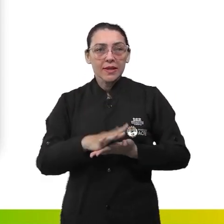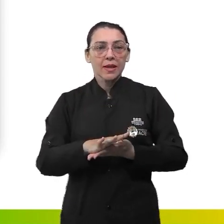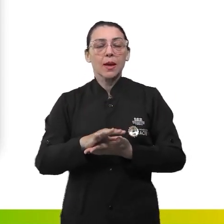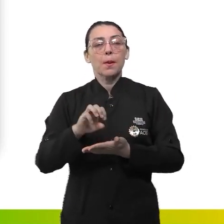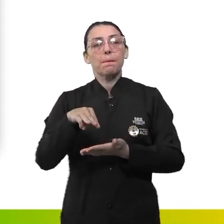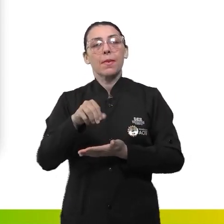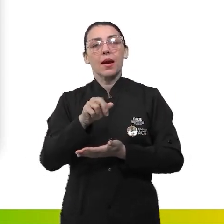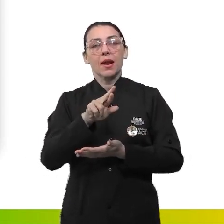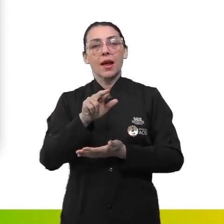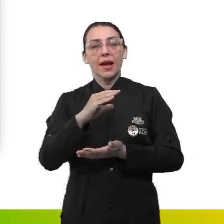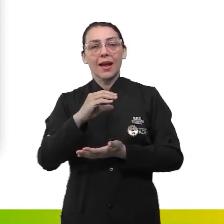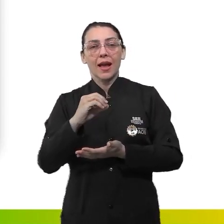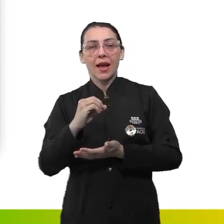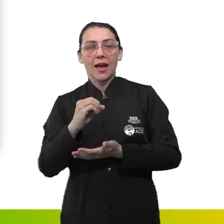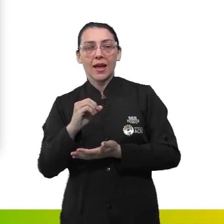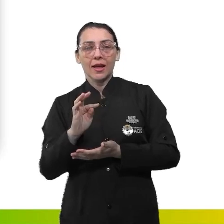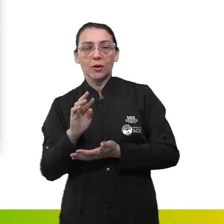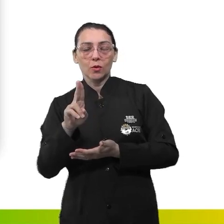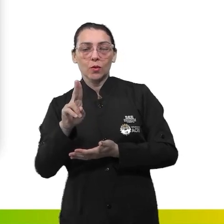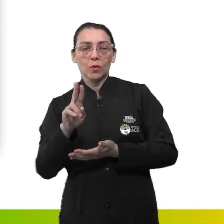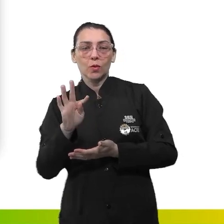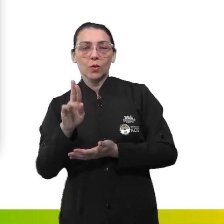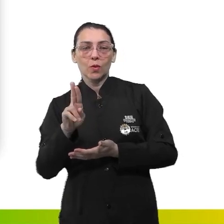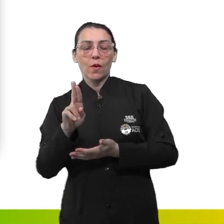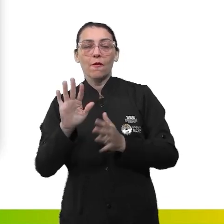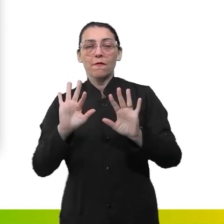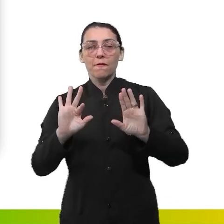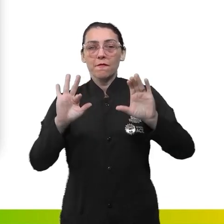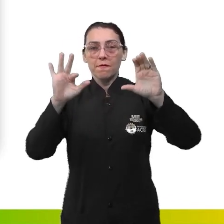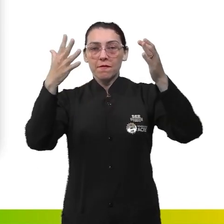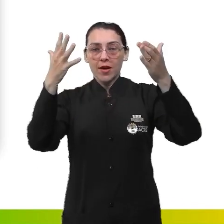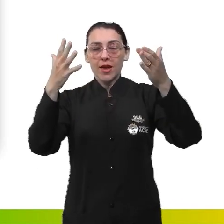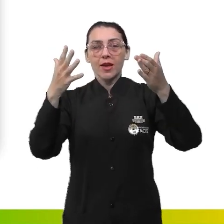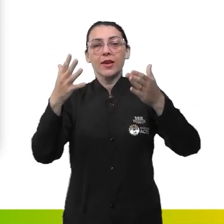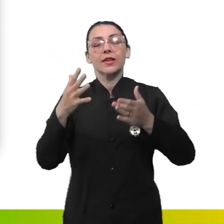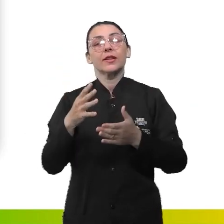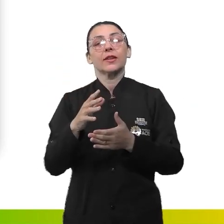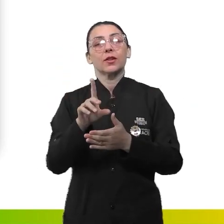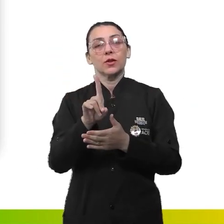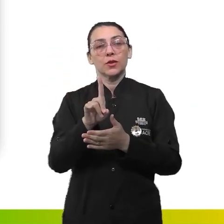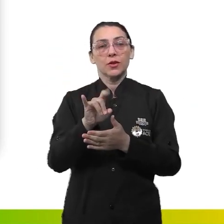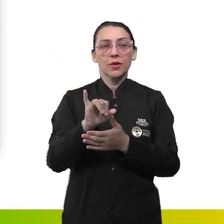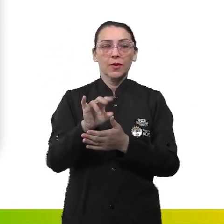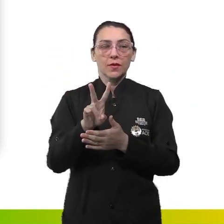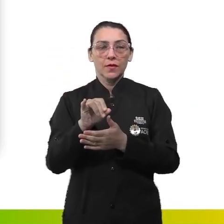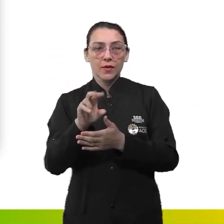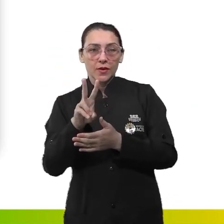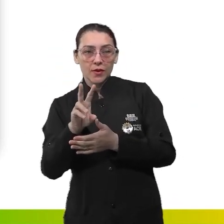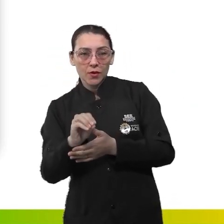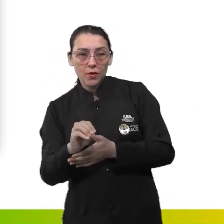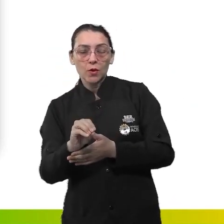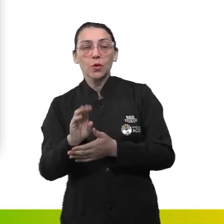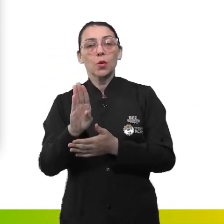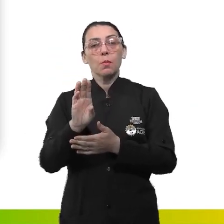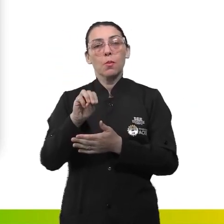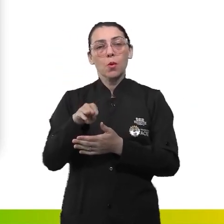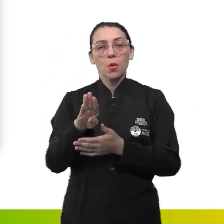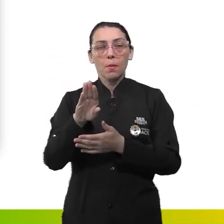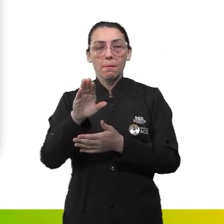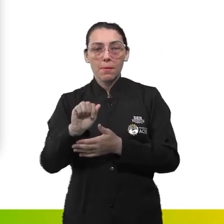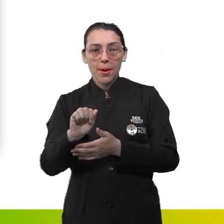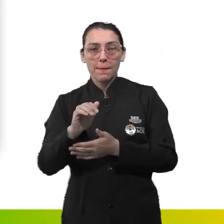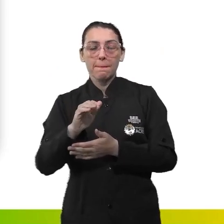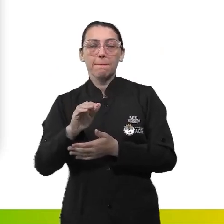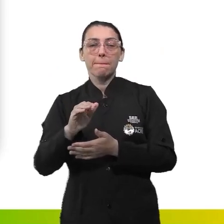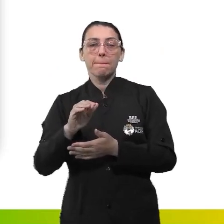o maracatu, festas e rituais como a festa do divino, a festa do Bumba Meu Boi e